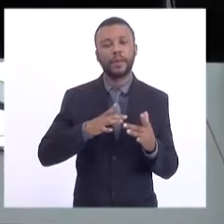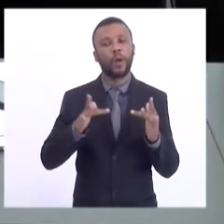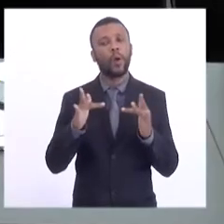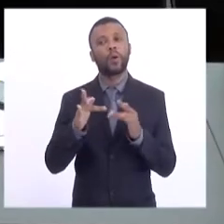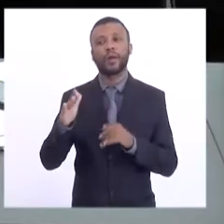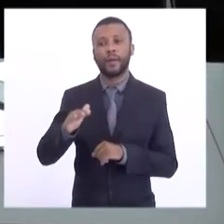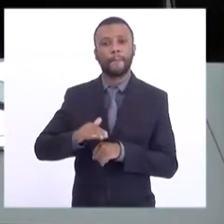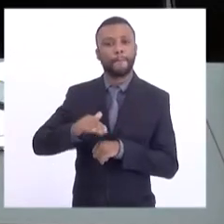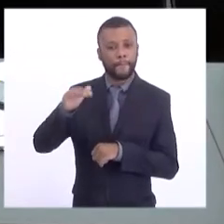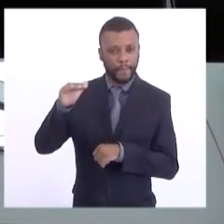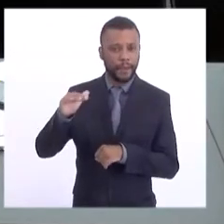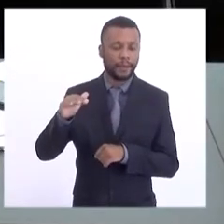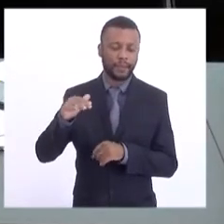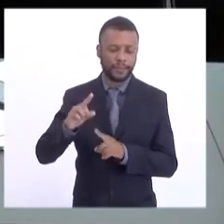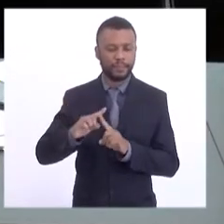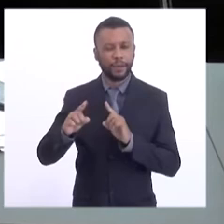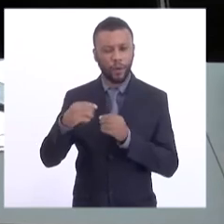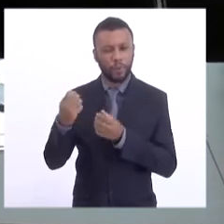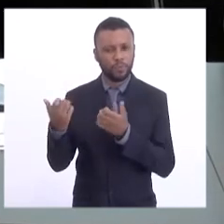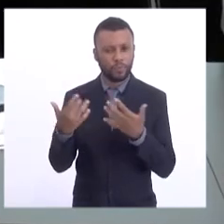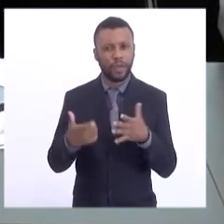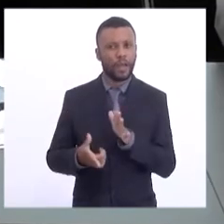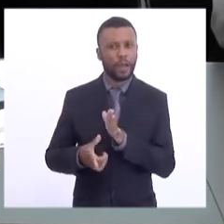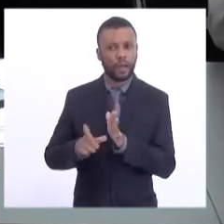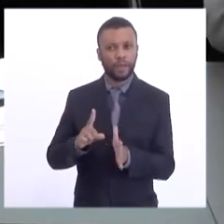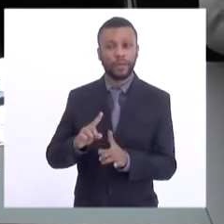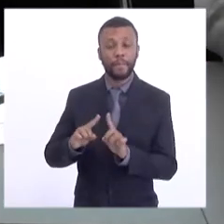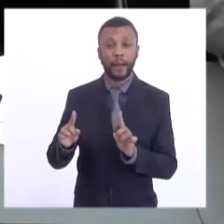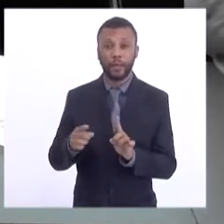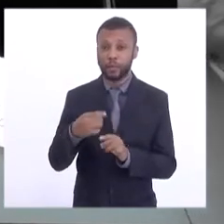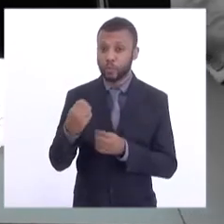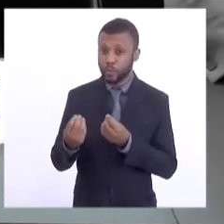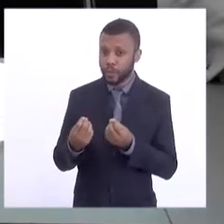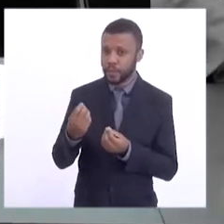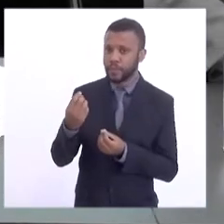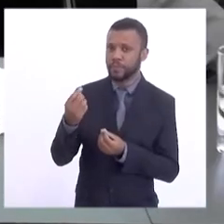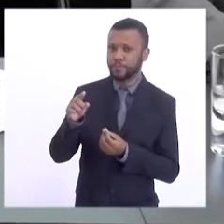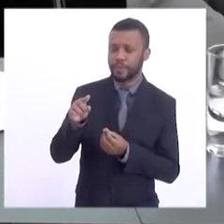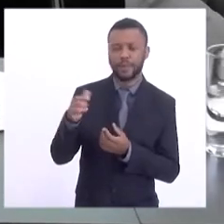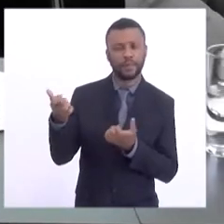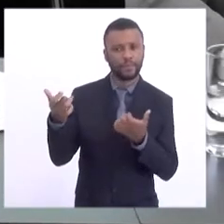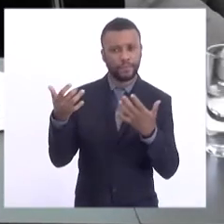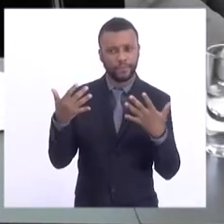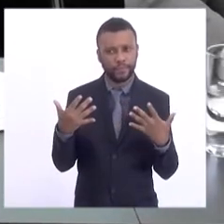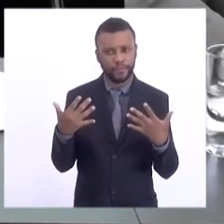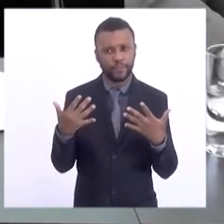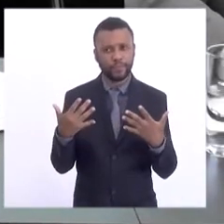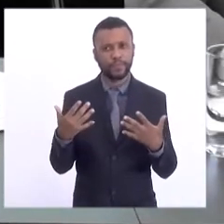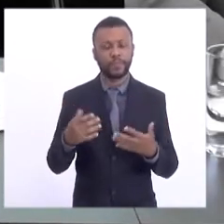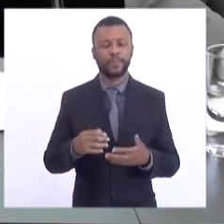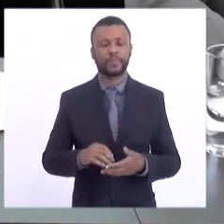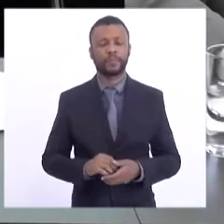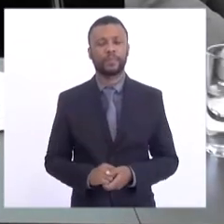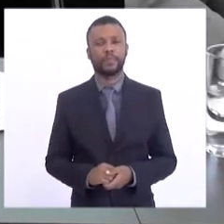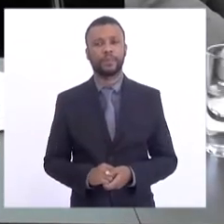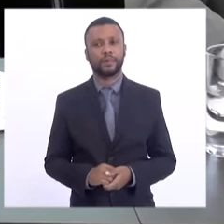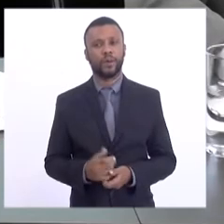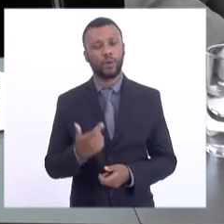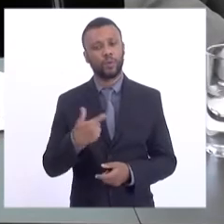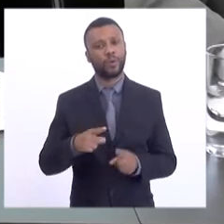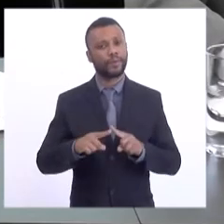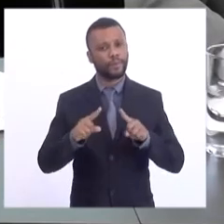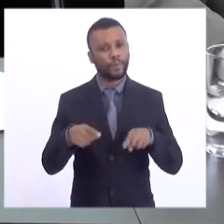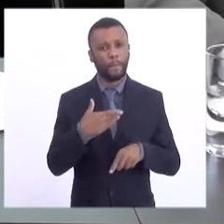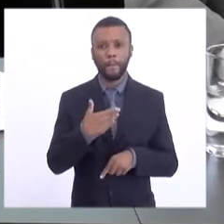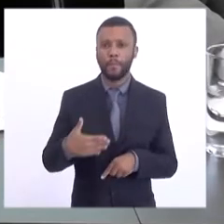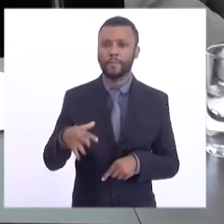desculpa não ter feito antes mas eu não tenho o doutor na frente do meu nome é só Montese mesmo é só Servidor Público Federal